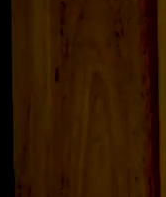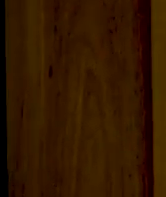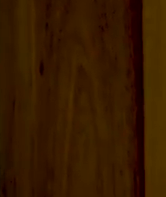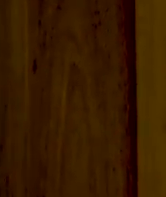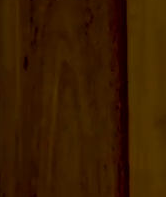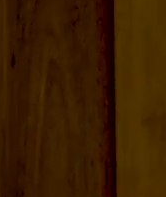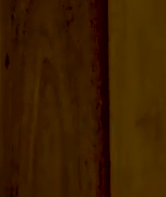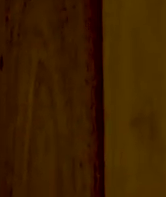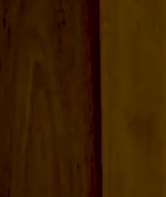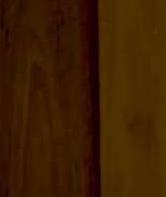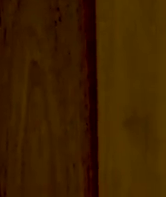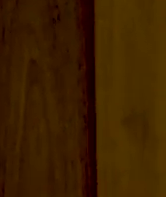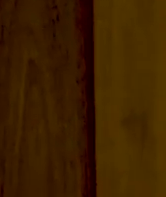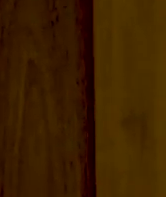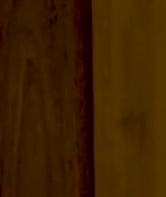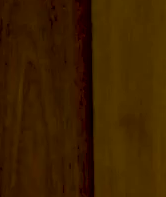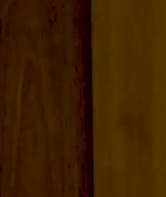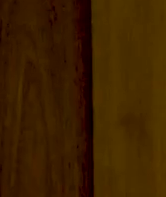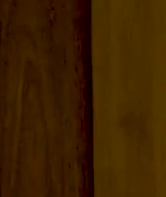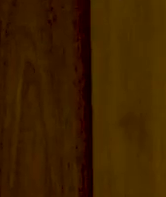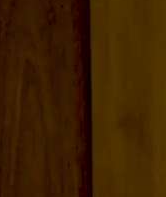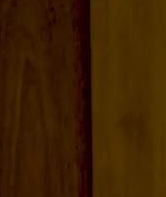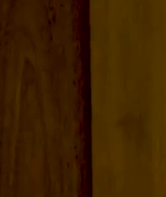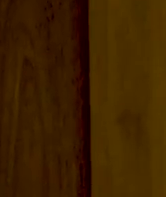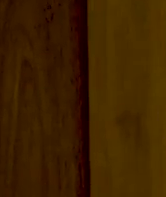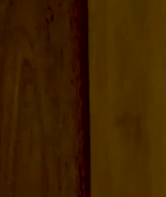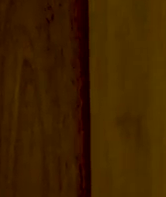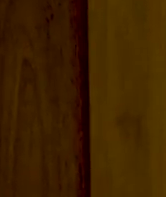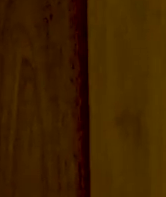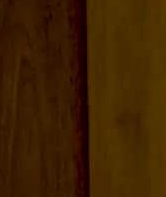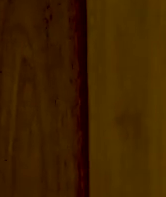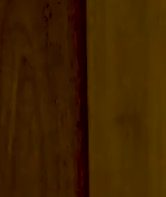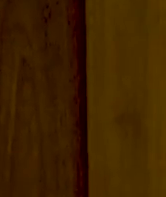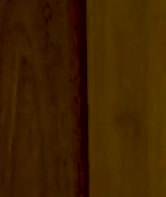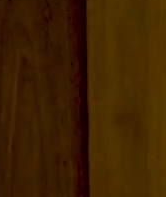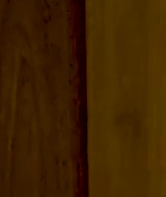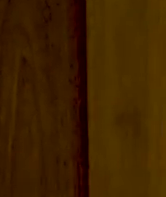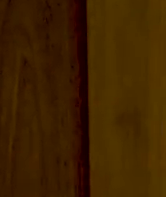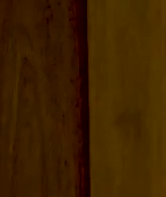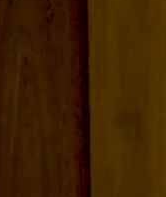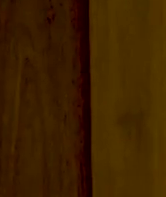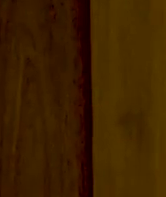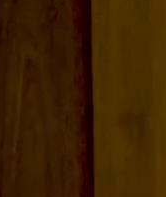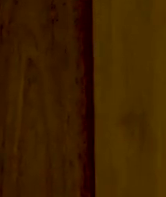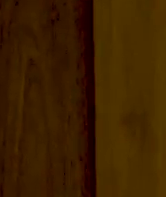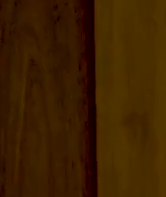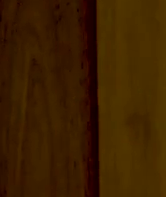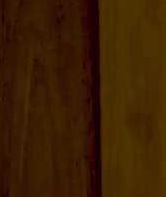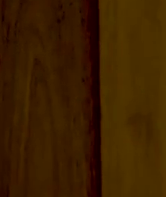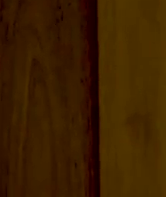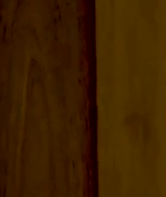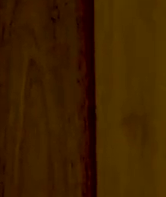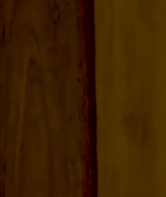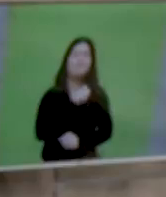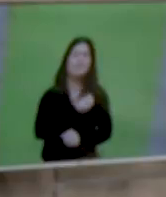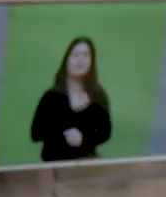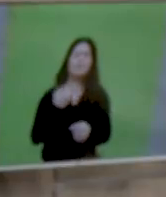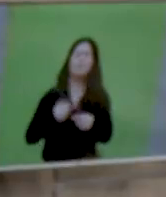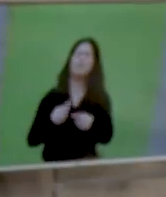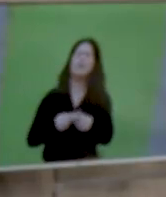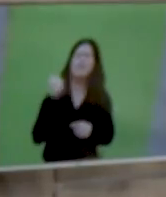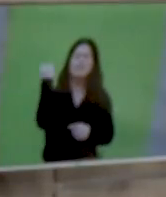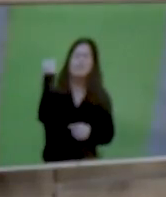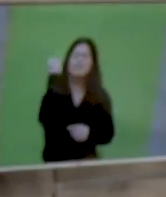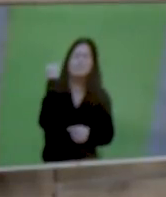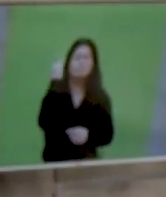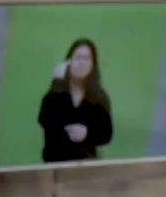PSDB, afirmou que a entidade tem contribuído de forma concreta para uma sociedade mais justa, ética e solidária. A